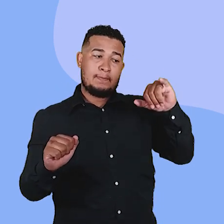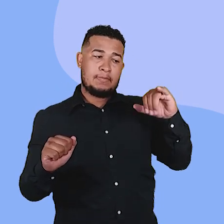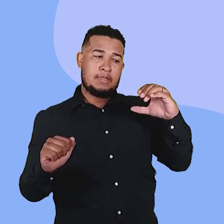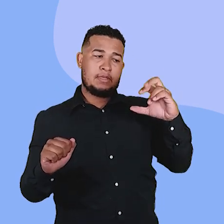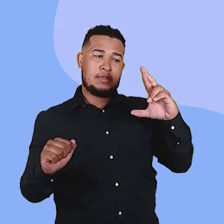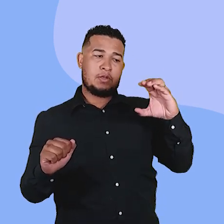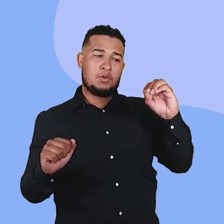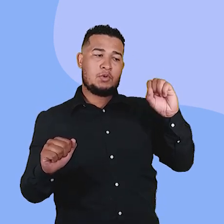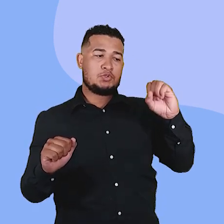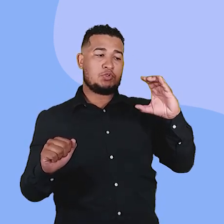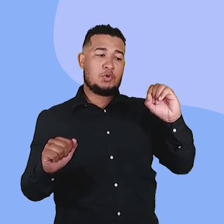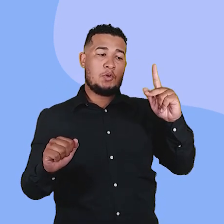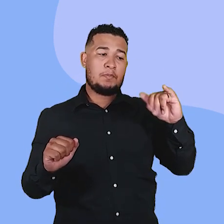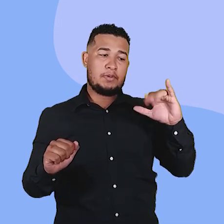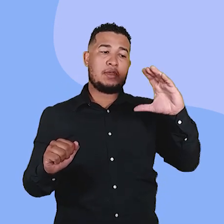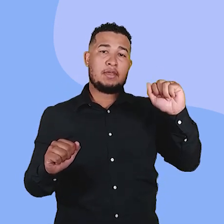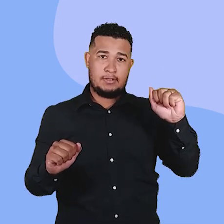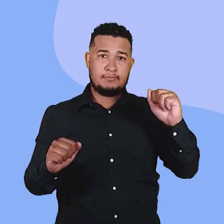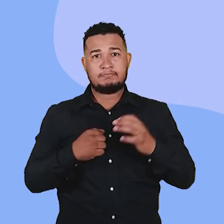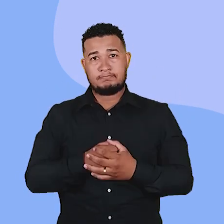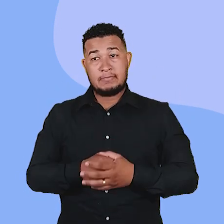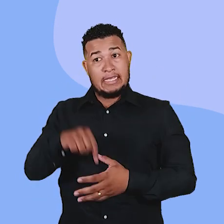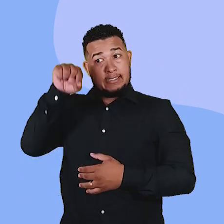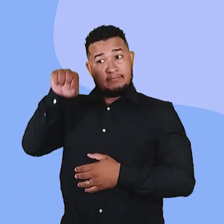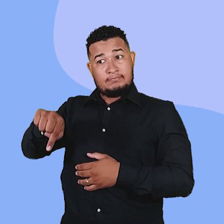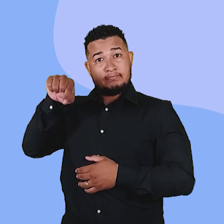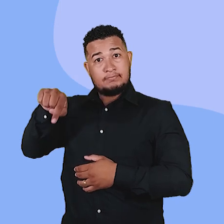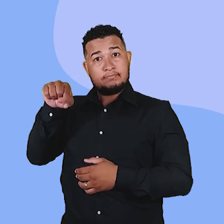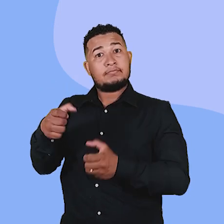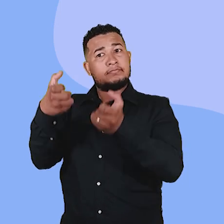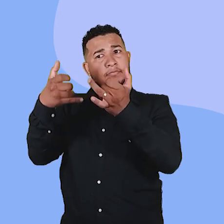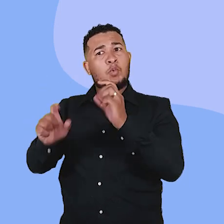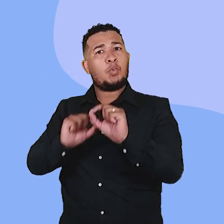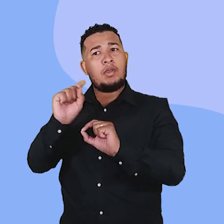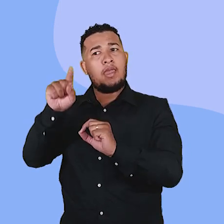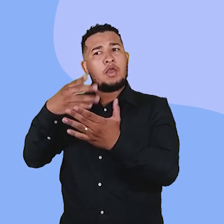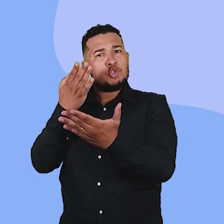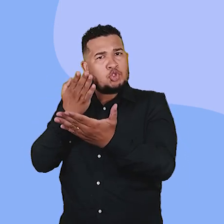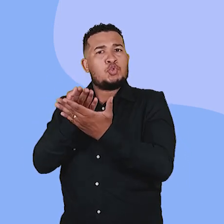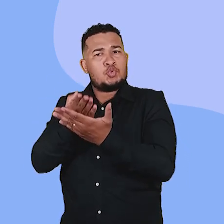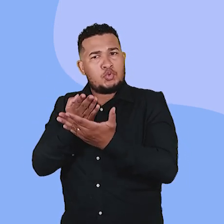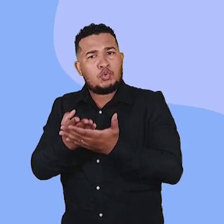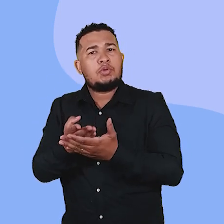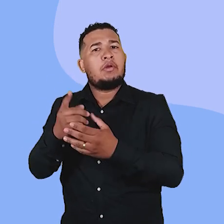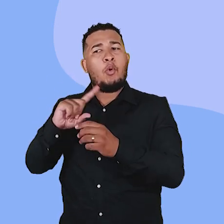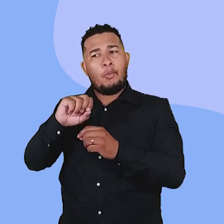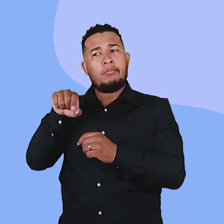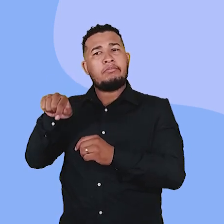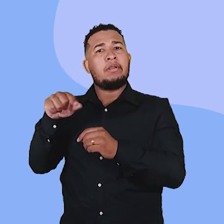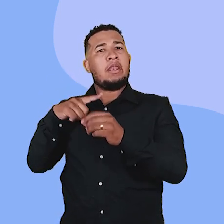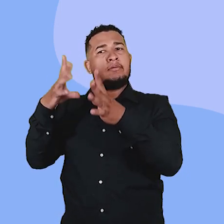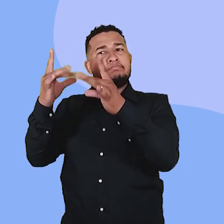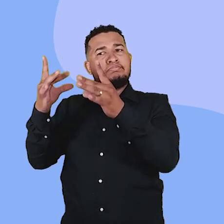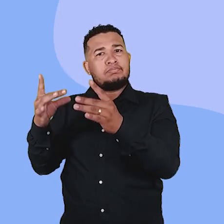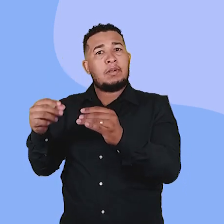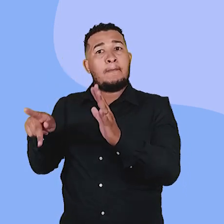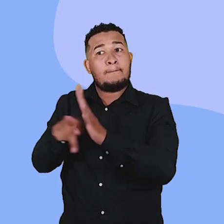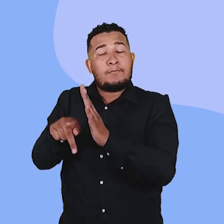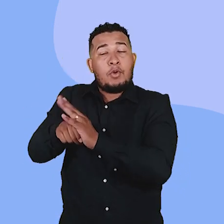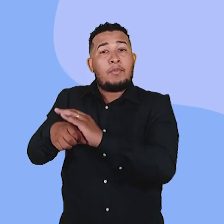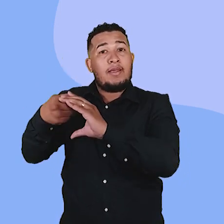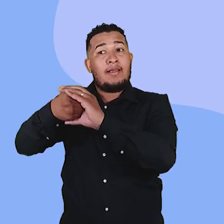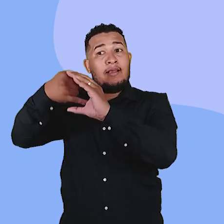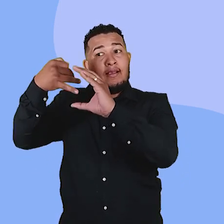aula. A termologia macroscópica é o estudo macroscópico, está relacionado com os